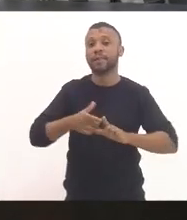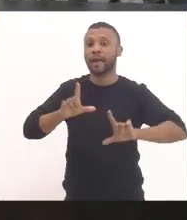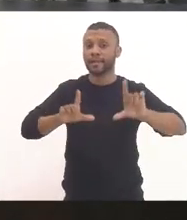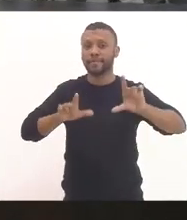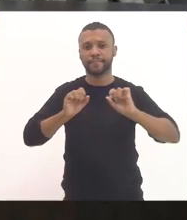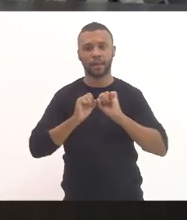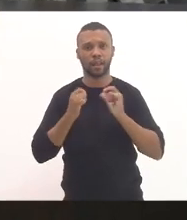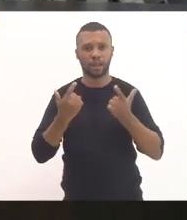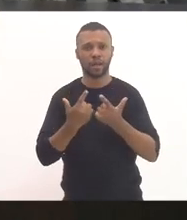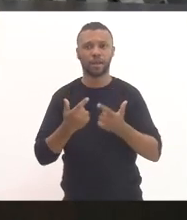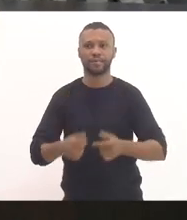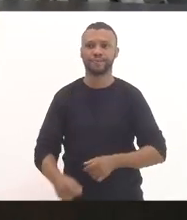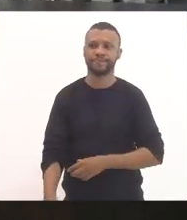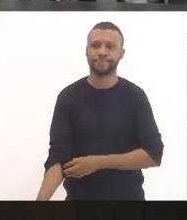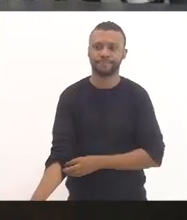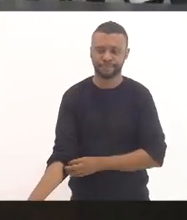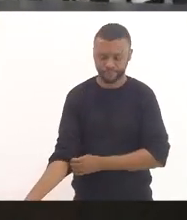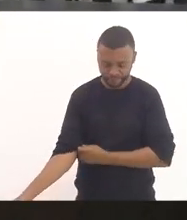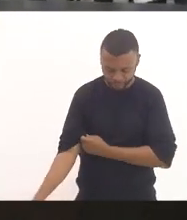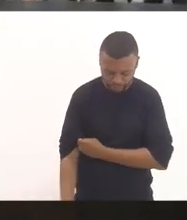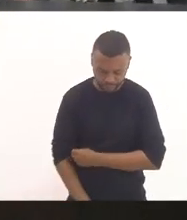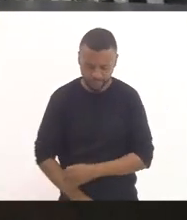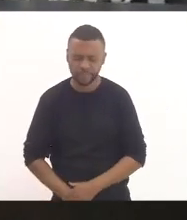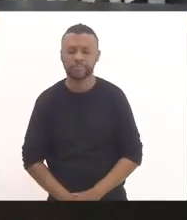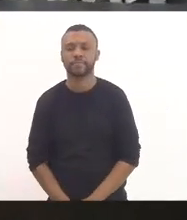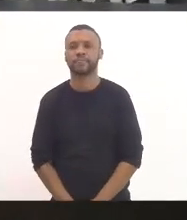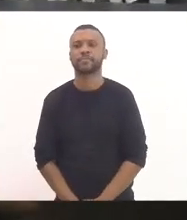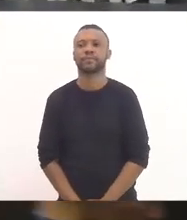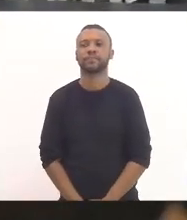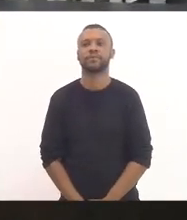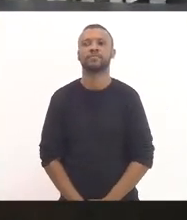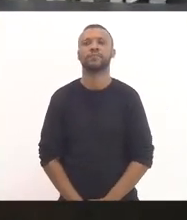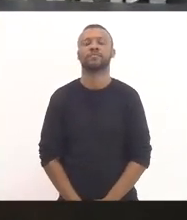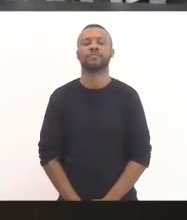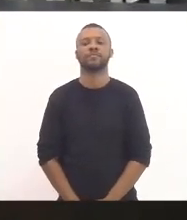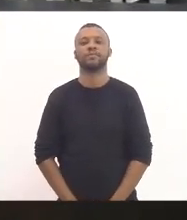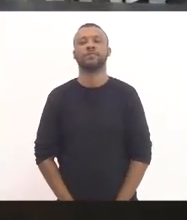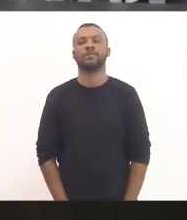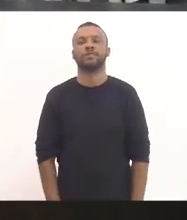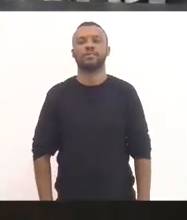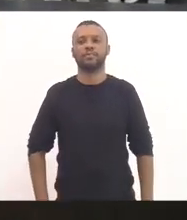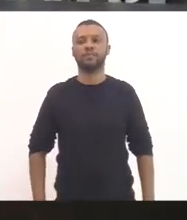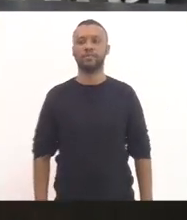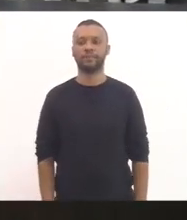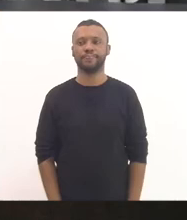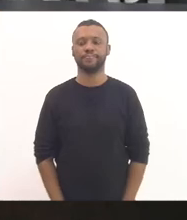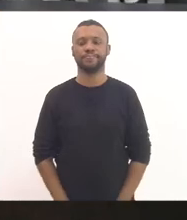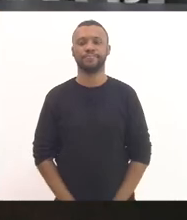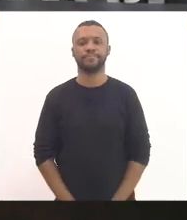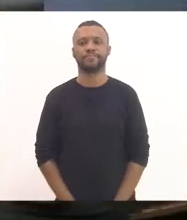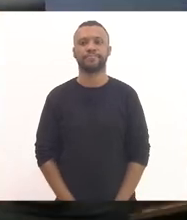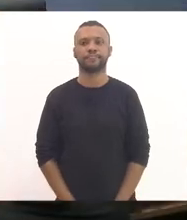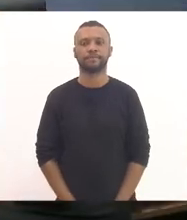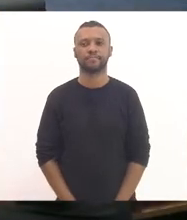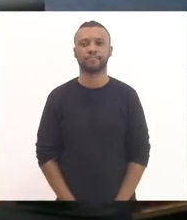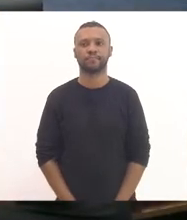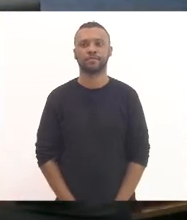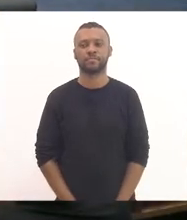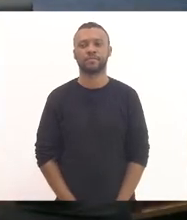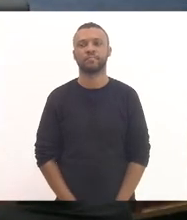alerj o microfone tá aqui ó tá levando microfone aí E aí